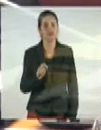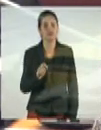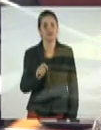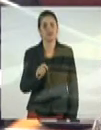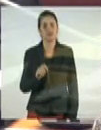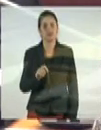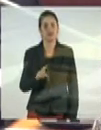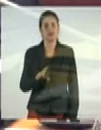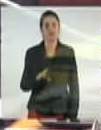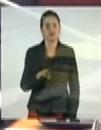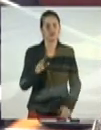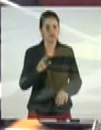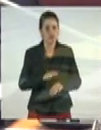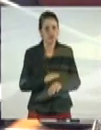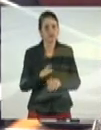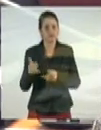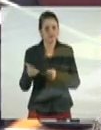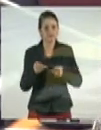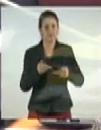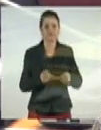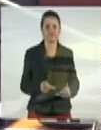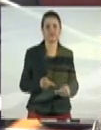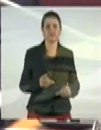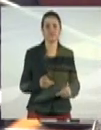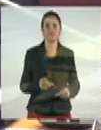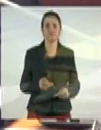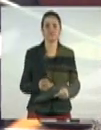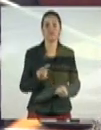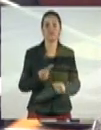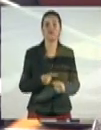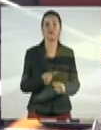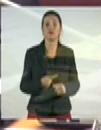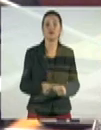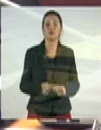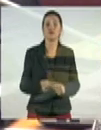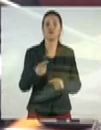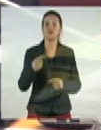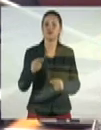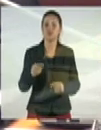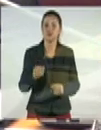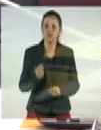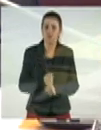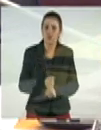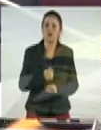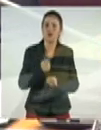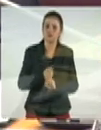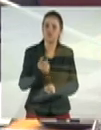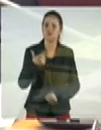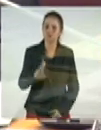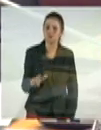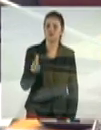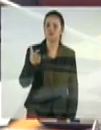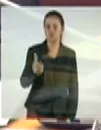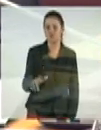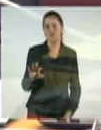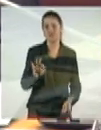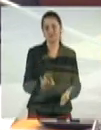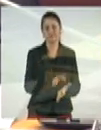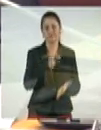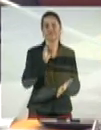possibilidade deles serem chamado Porque todo ano se faz a contratação e tem vários deles que